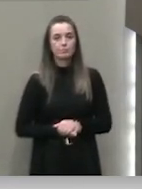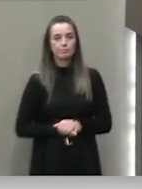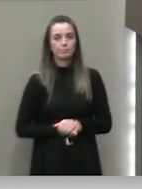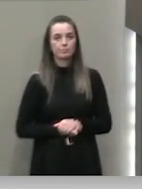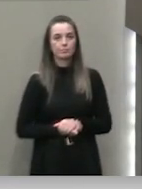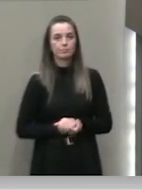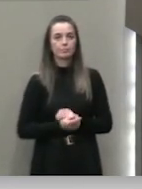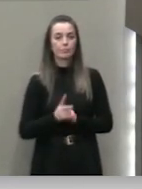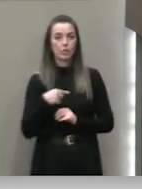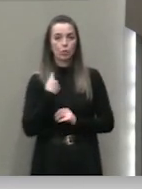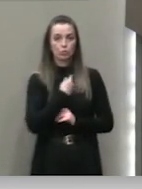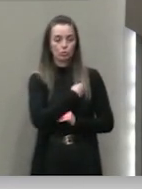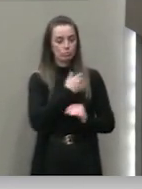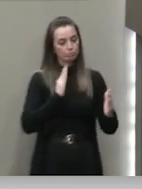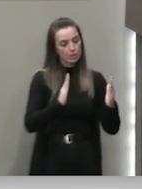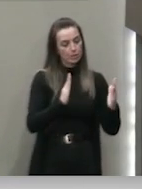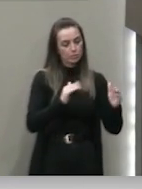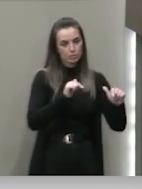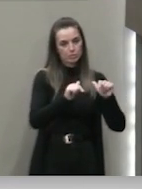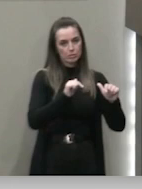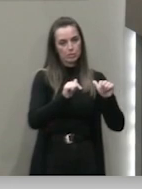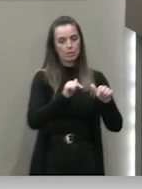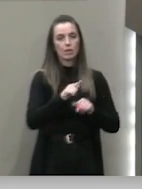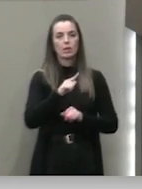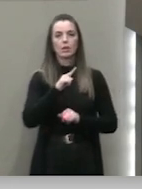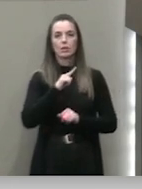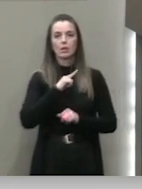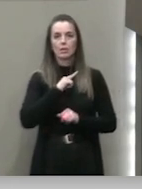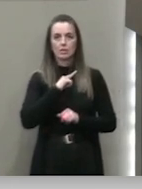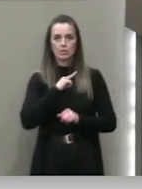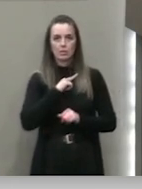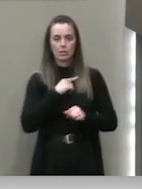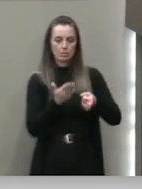Nosso mandato tem como um pilar